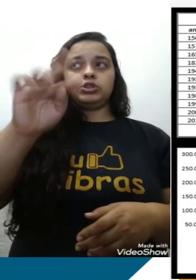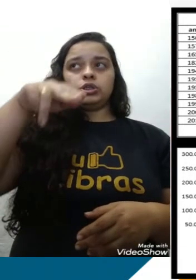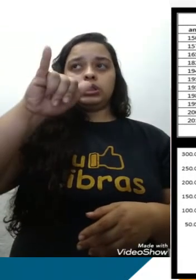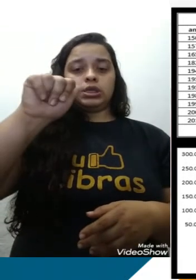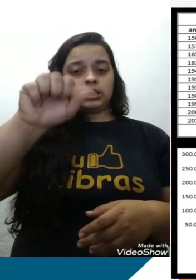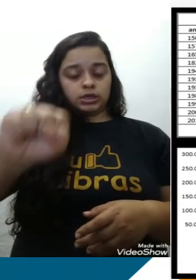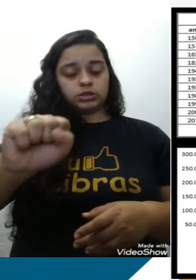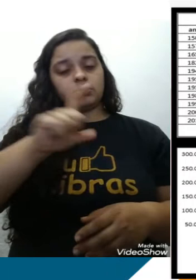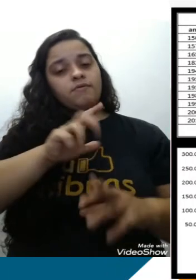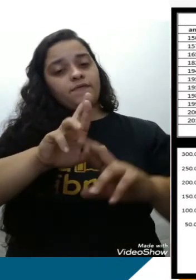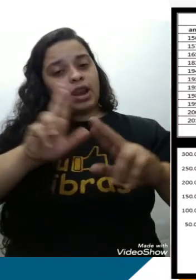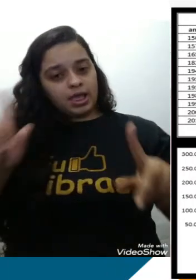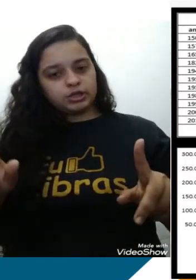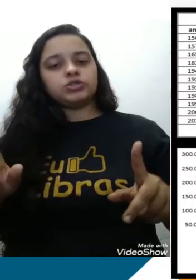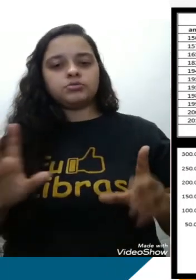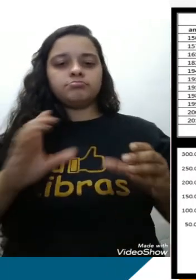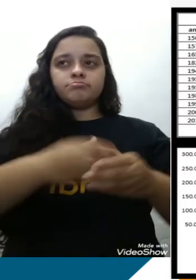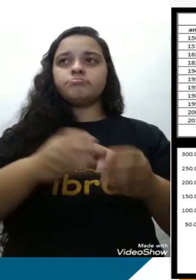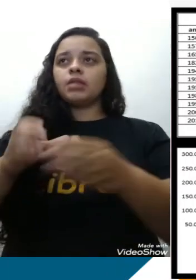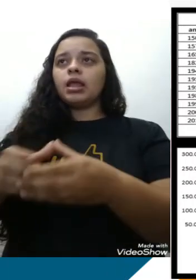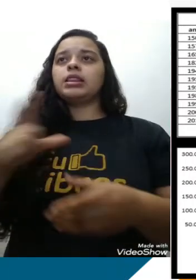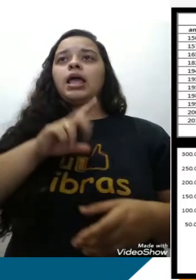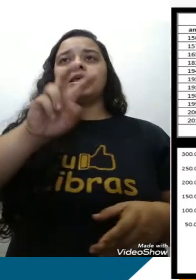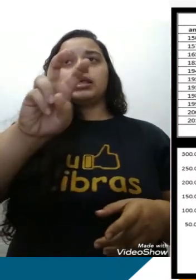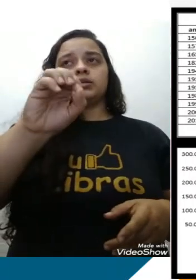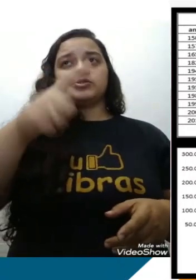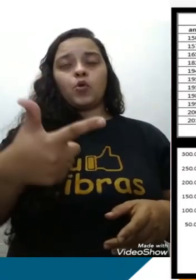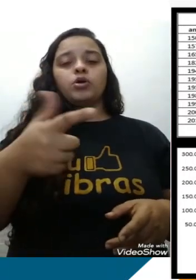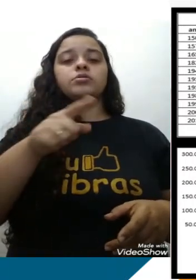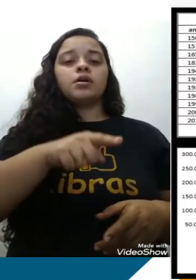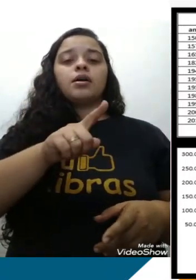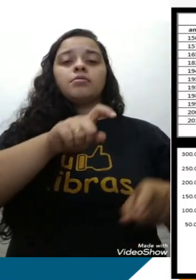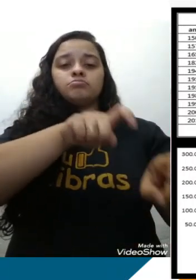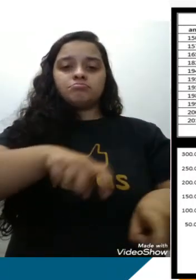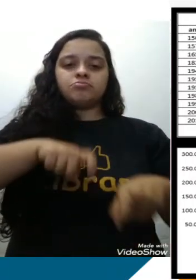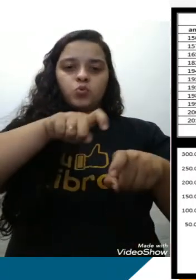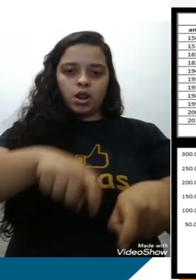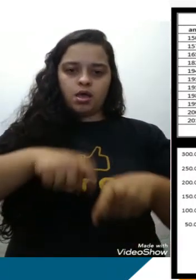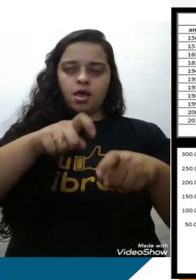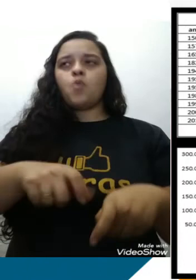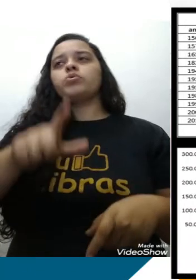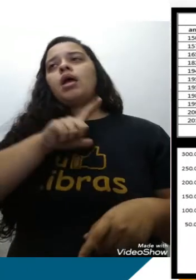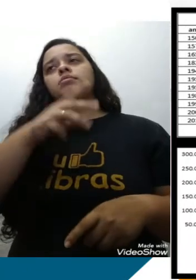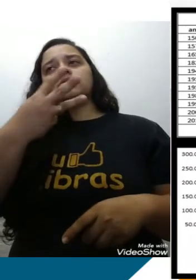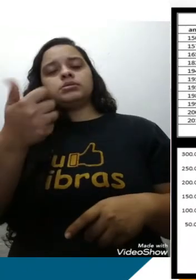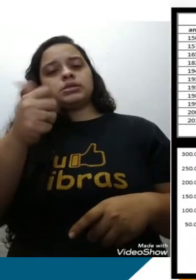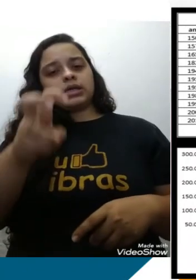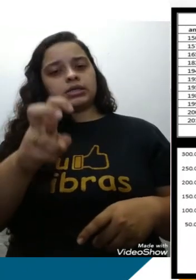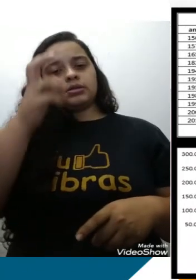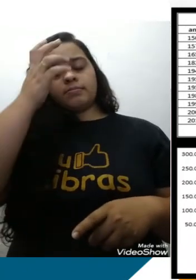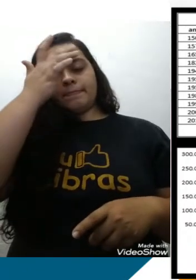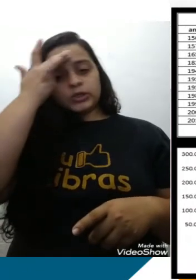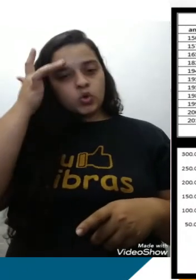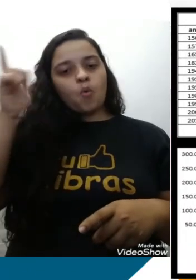si, né? Elas têm muitas diferenças, sendo 502 na zona rural e 315 em zona urbana.